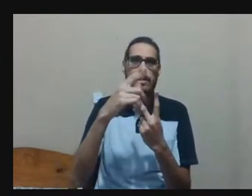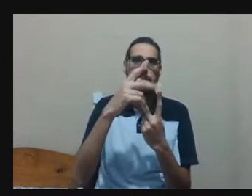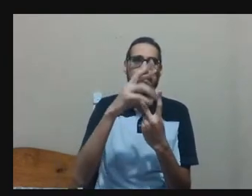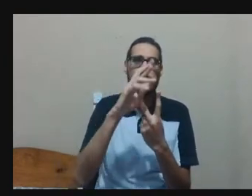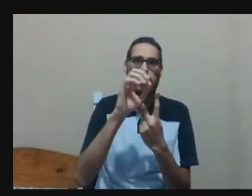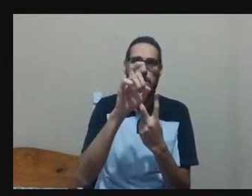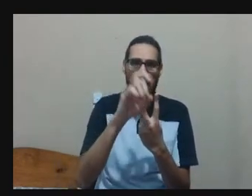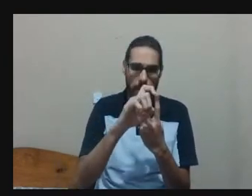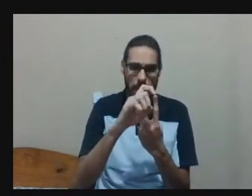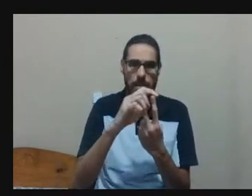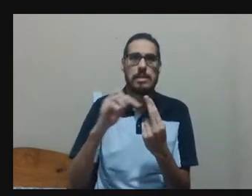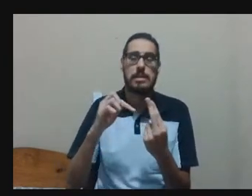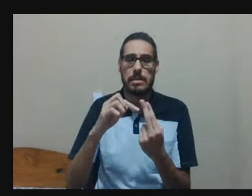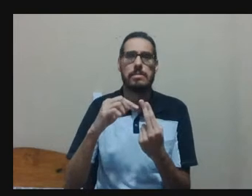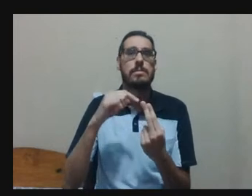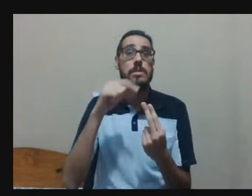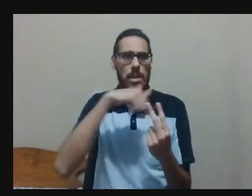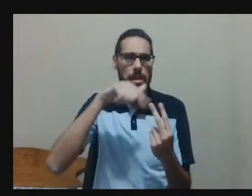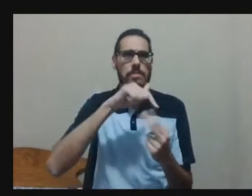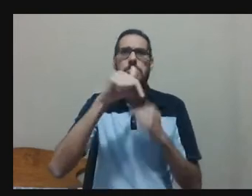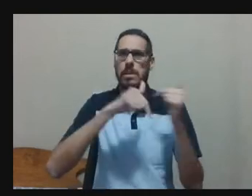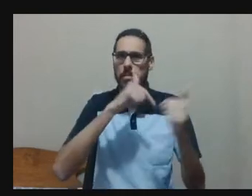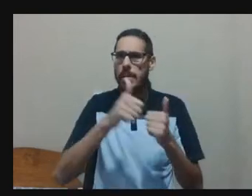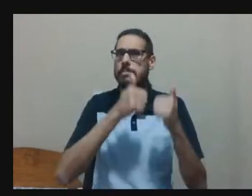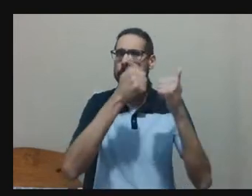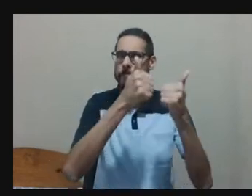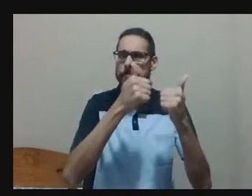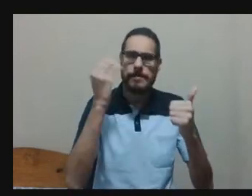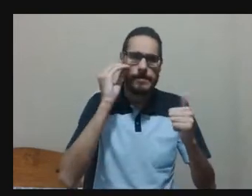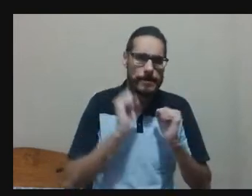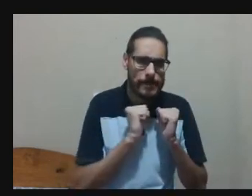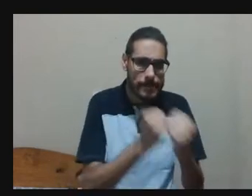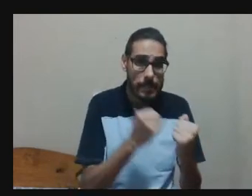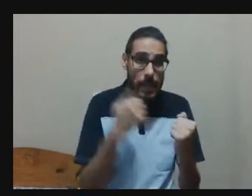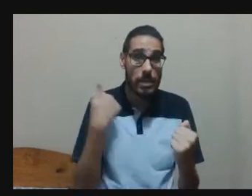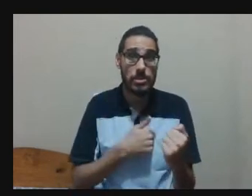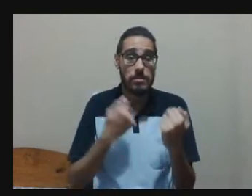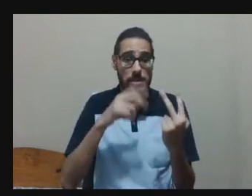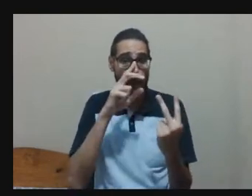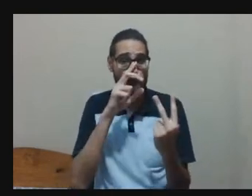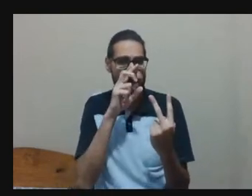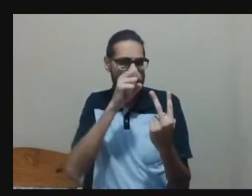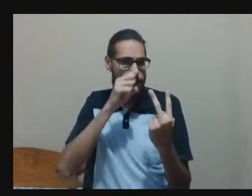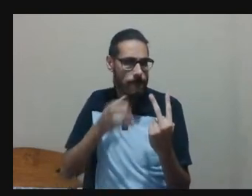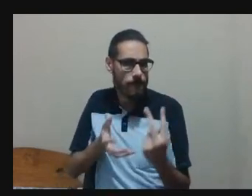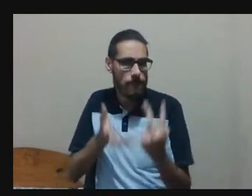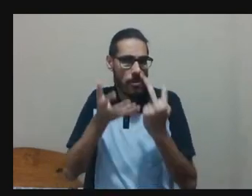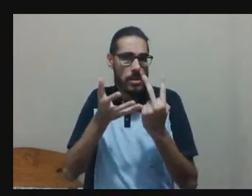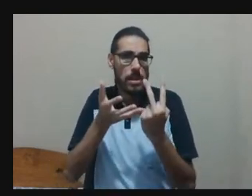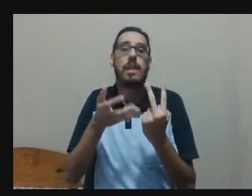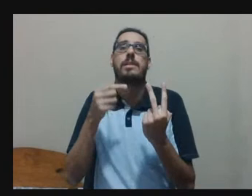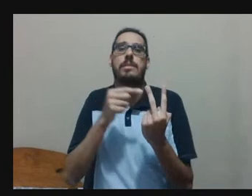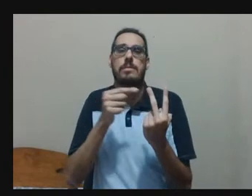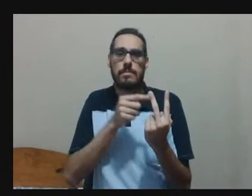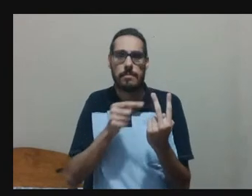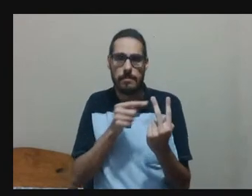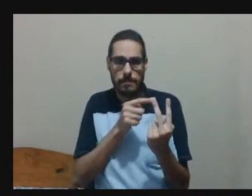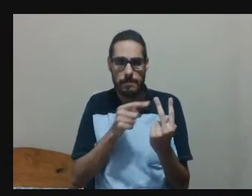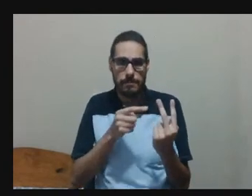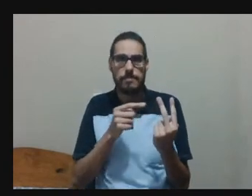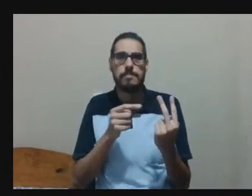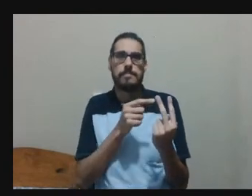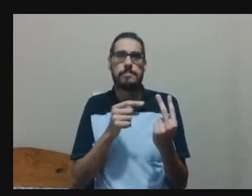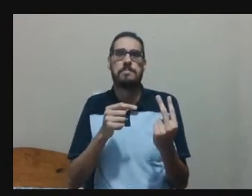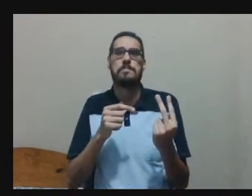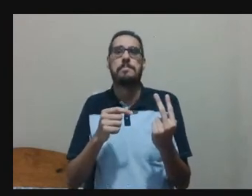ok? Então, nós temos que fortalecer as instituições, muito. Não basta alegria no campus para